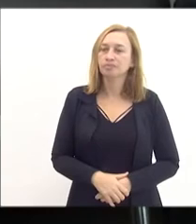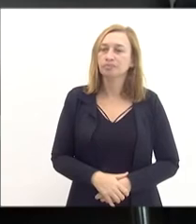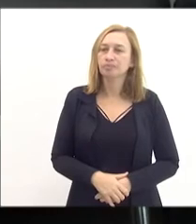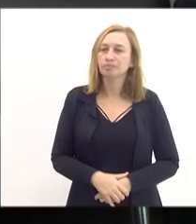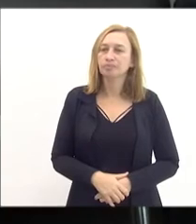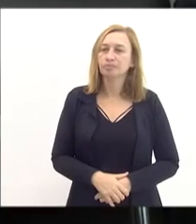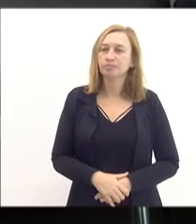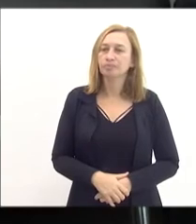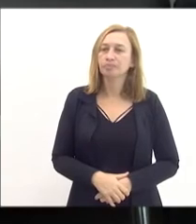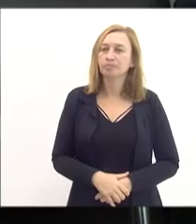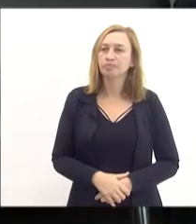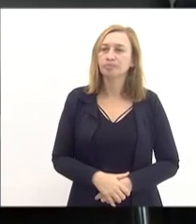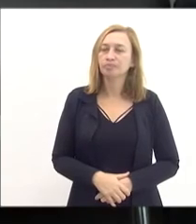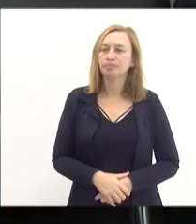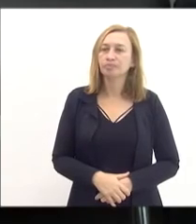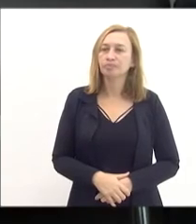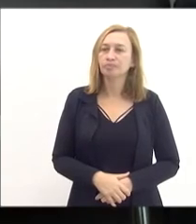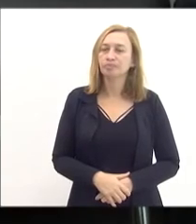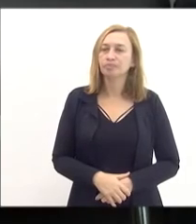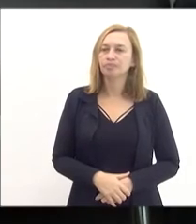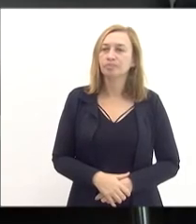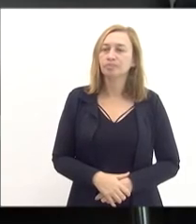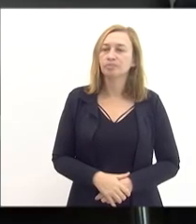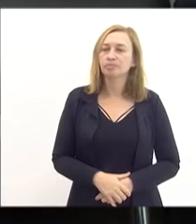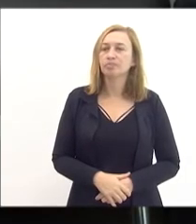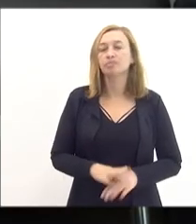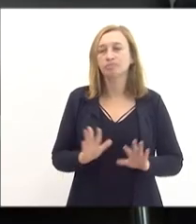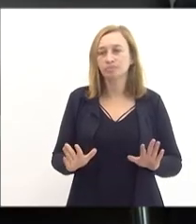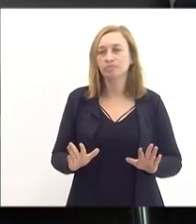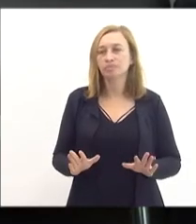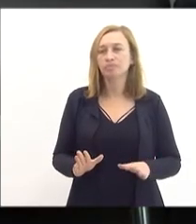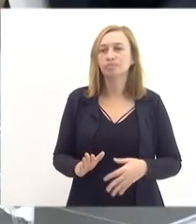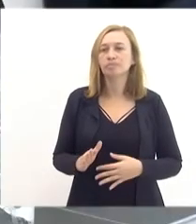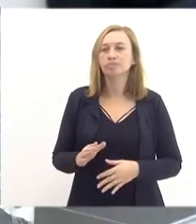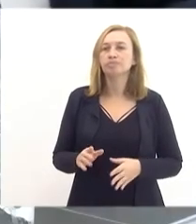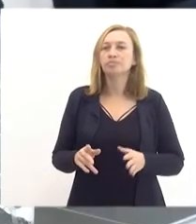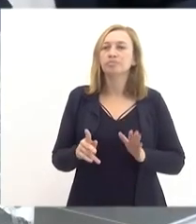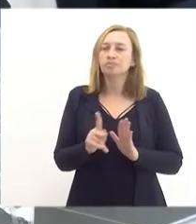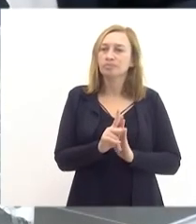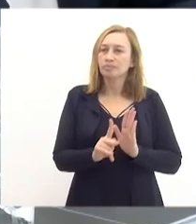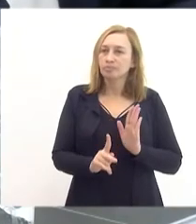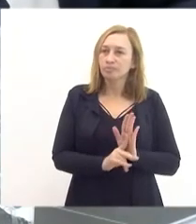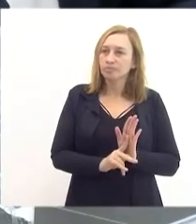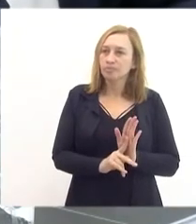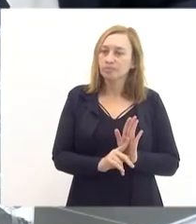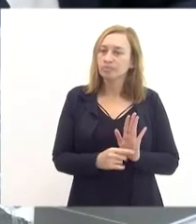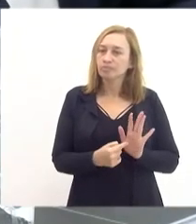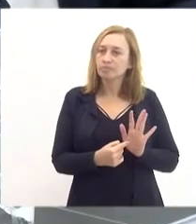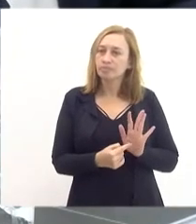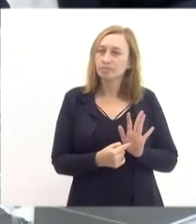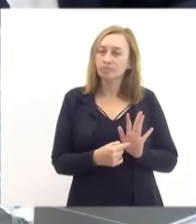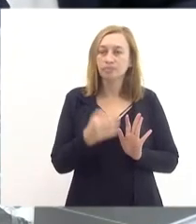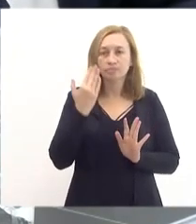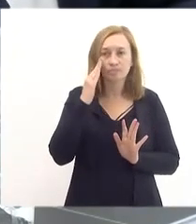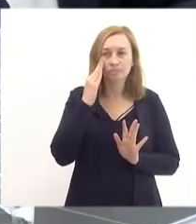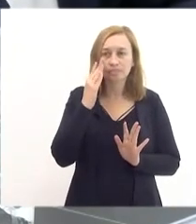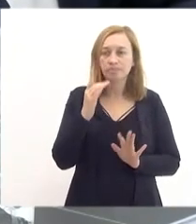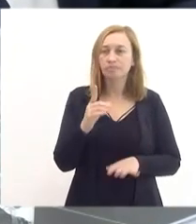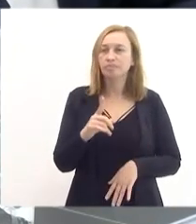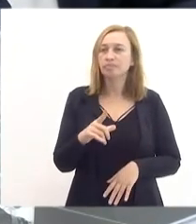entre as fontes de receita desse fundo. Mas até porque a concepção desse projeto é